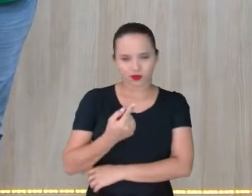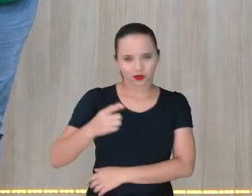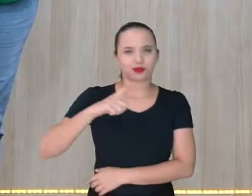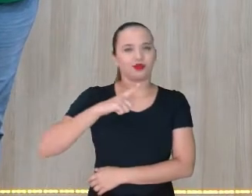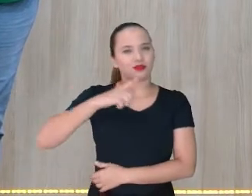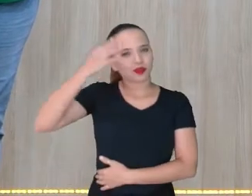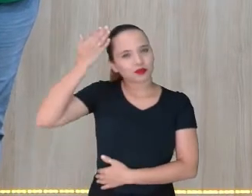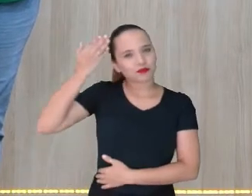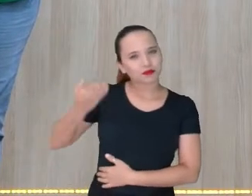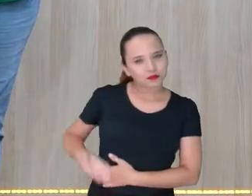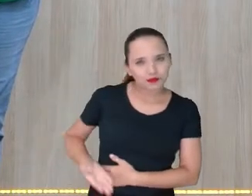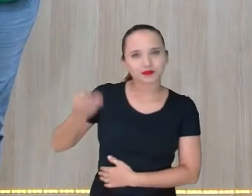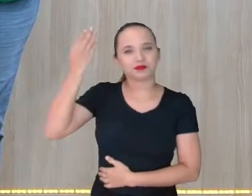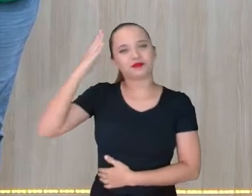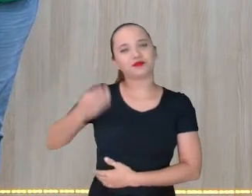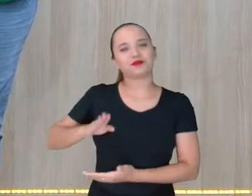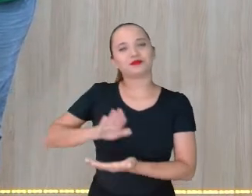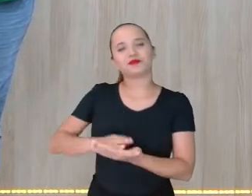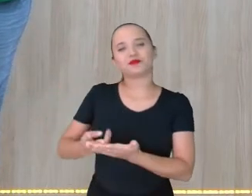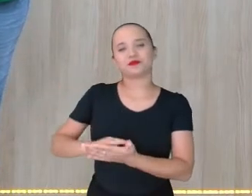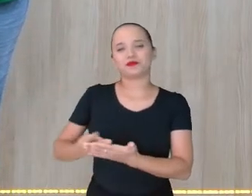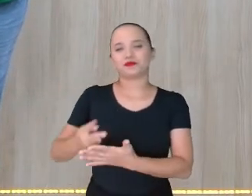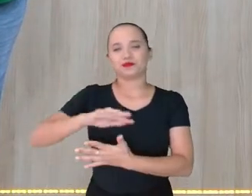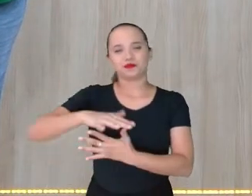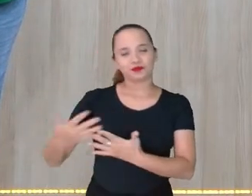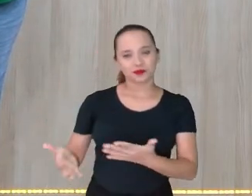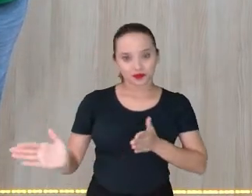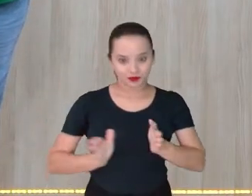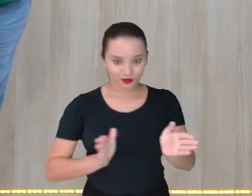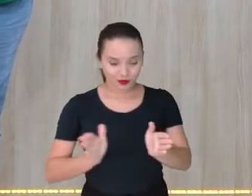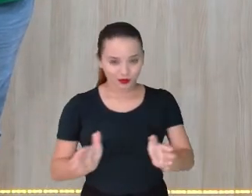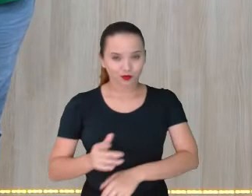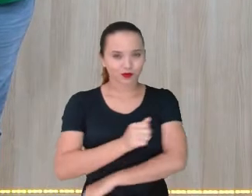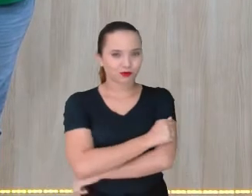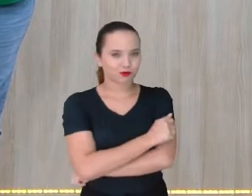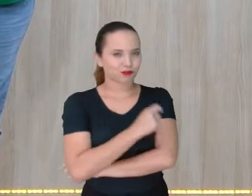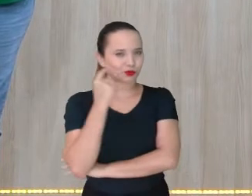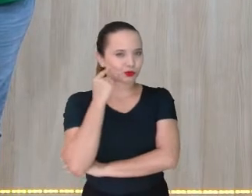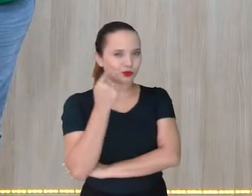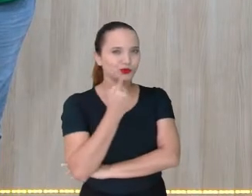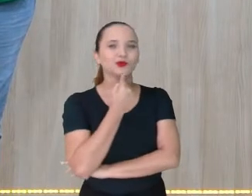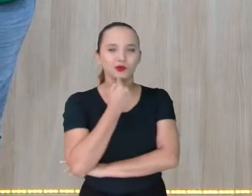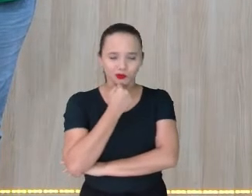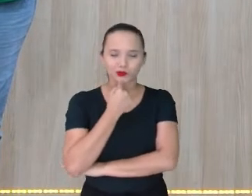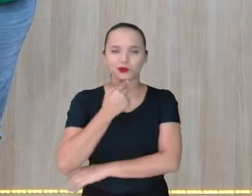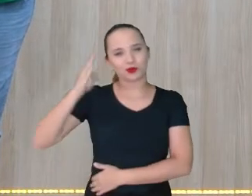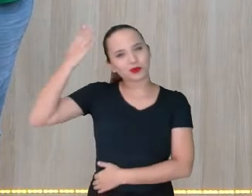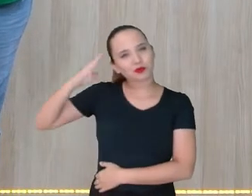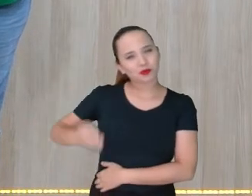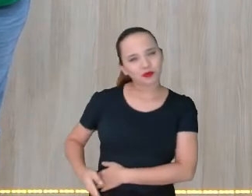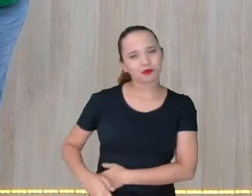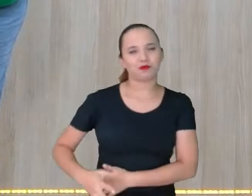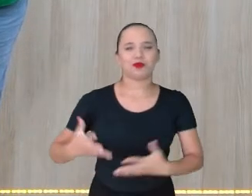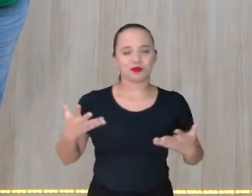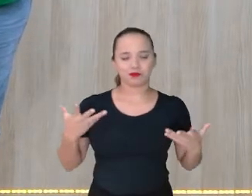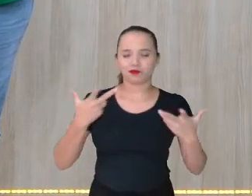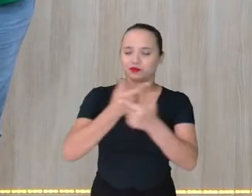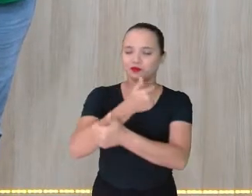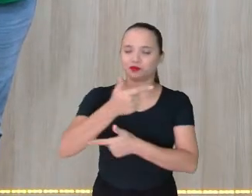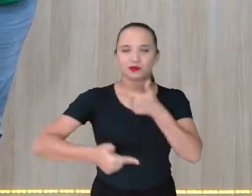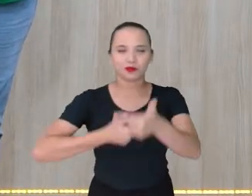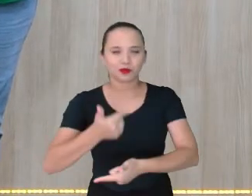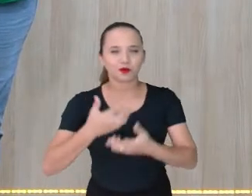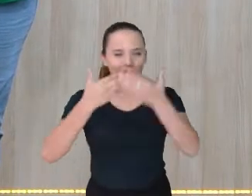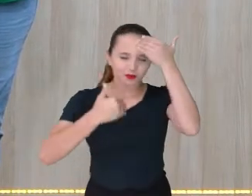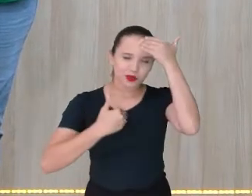aqui comigo, fazendo esse papel aí da acessibilidade aos estudantes surdos. Brielle, belíssimo trabalho, obrigada por